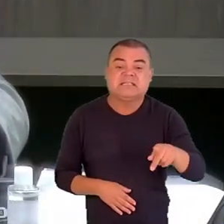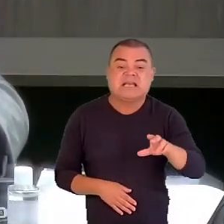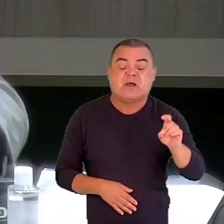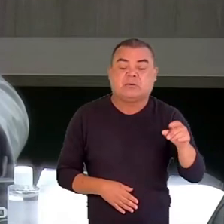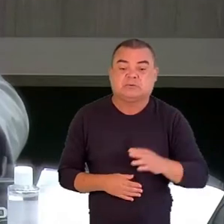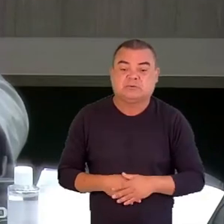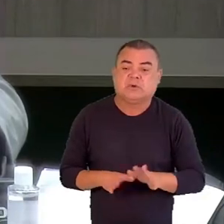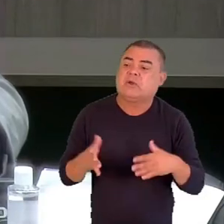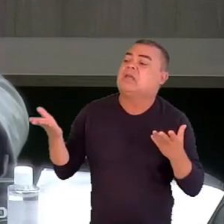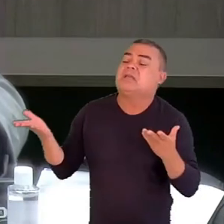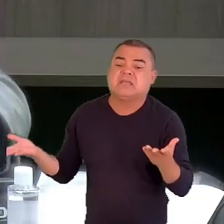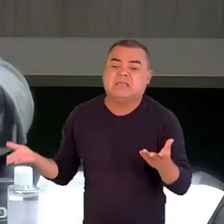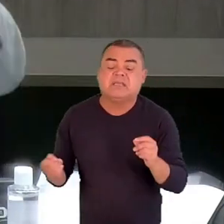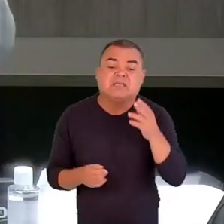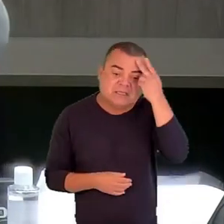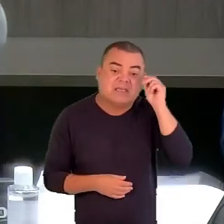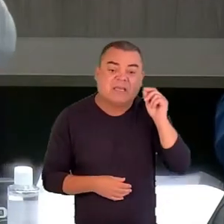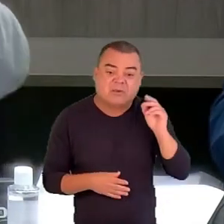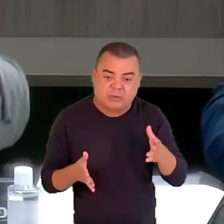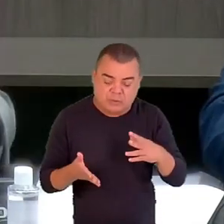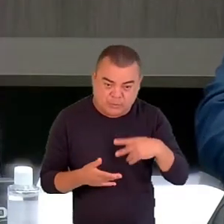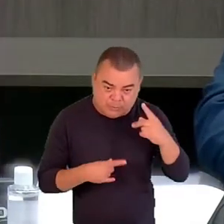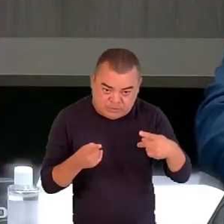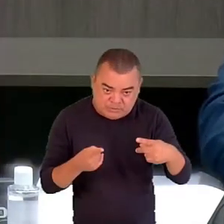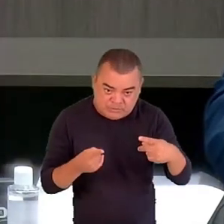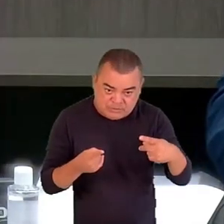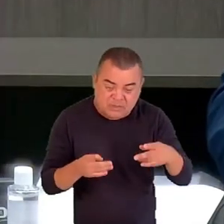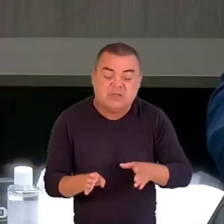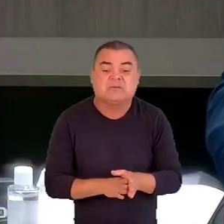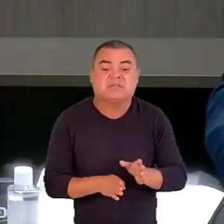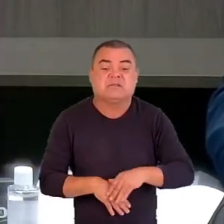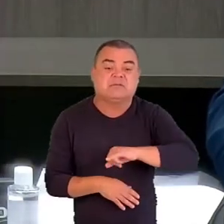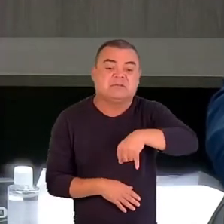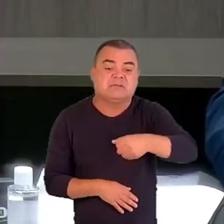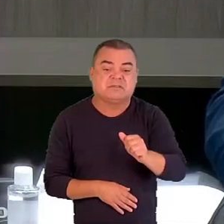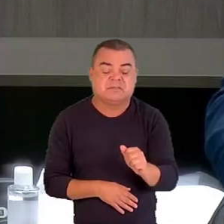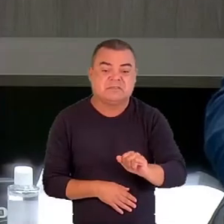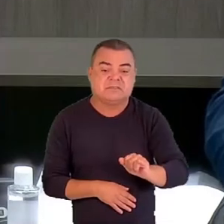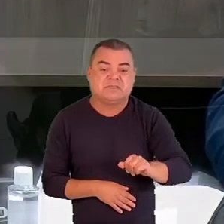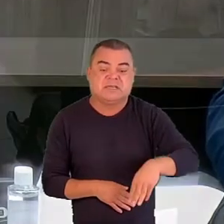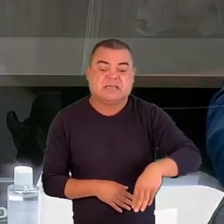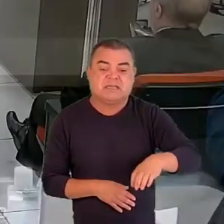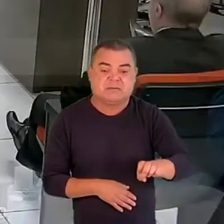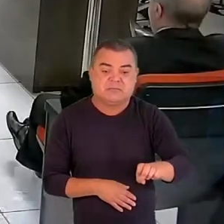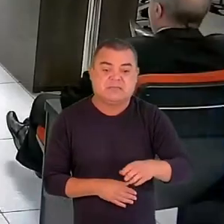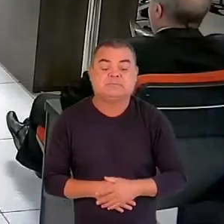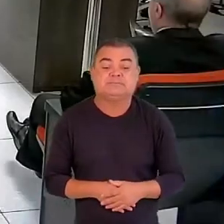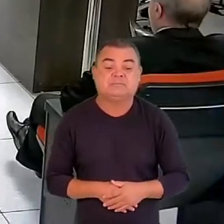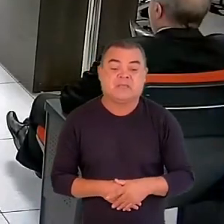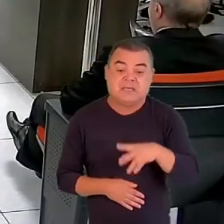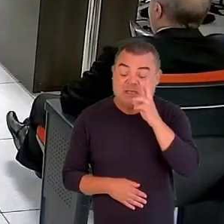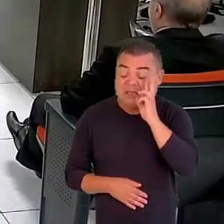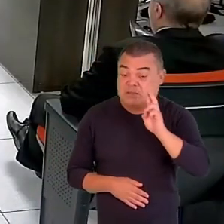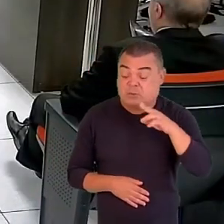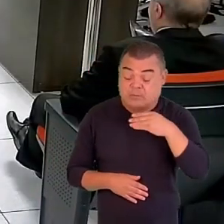Acho que eu. O conselheiro Jaime Oliveira. Agora não, obrigado. Senhor presidente,